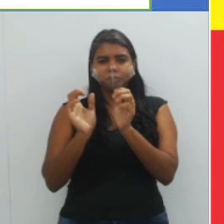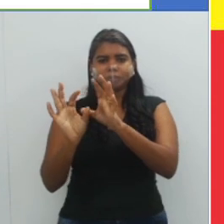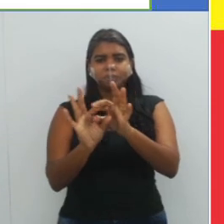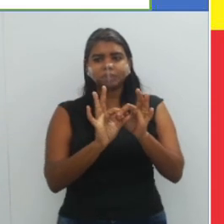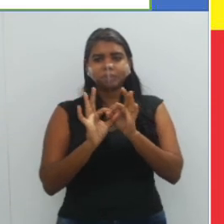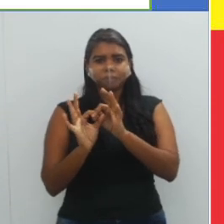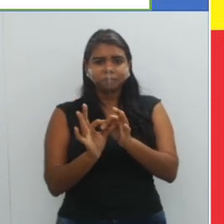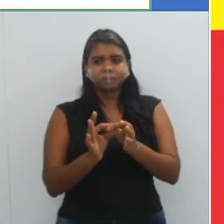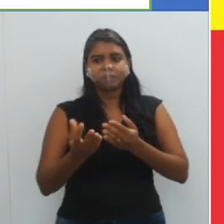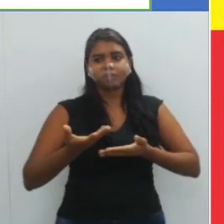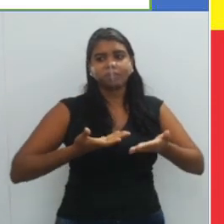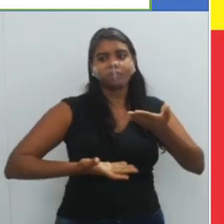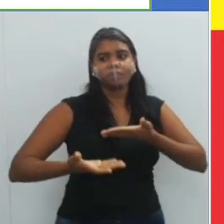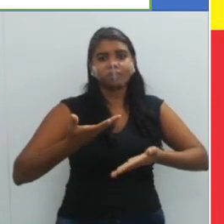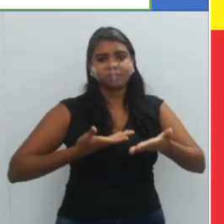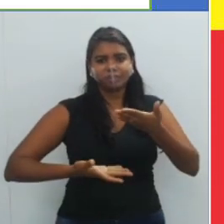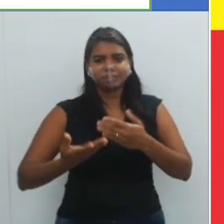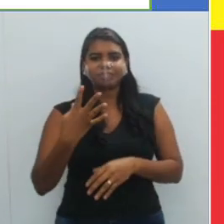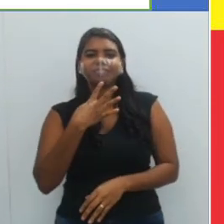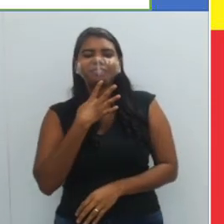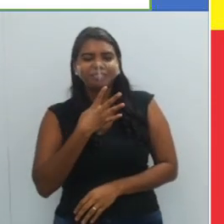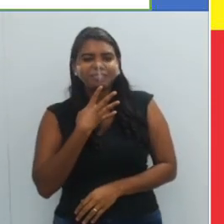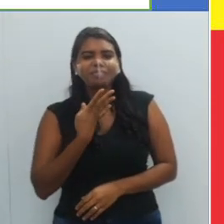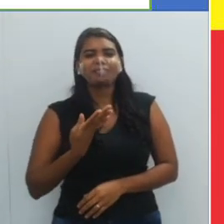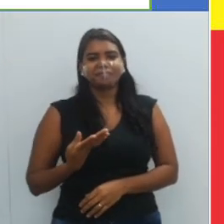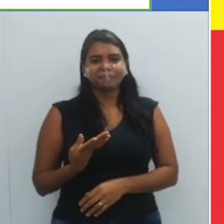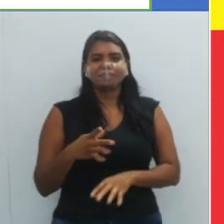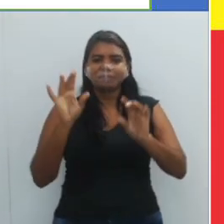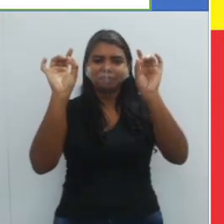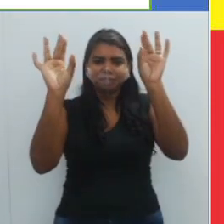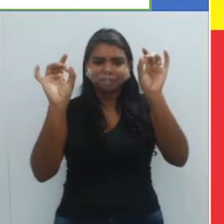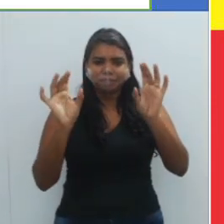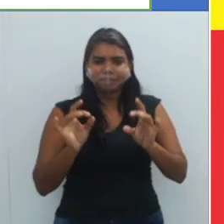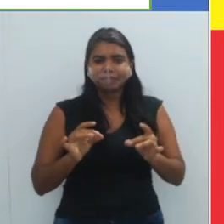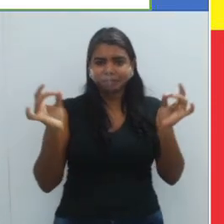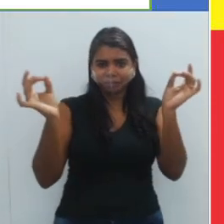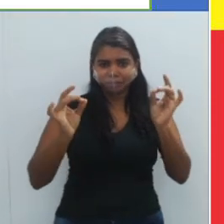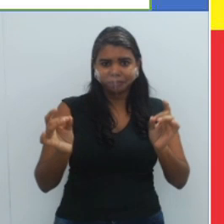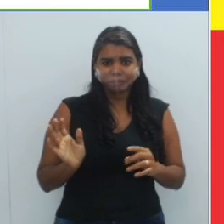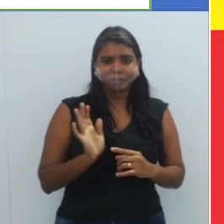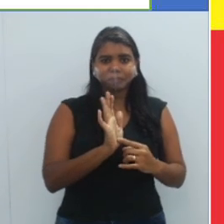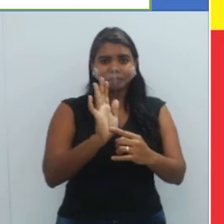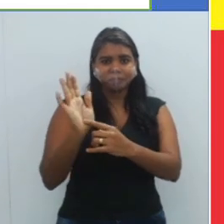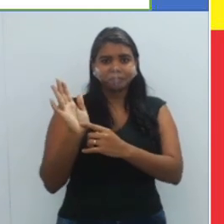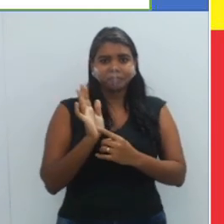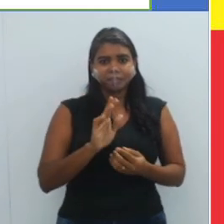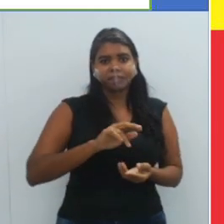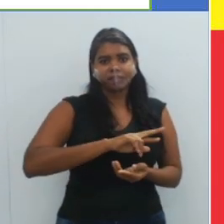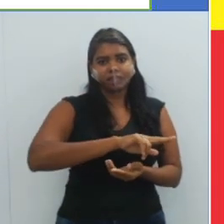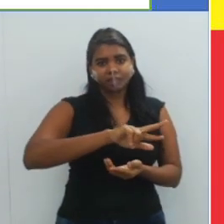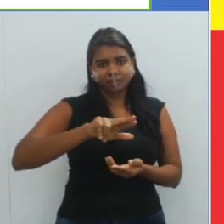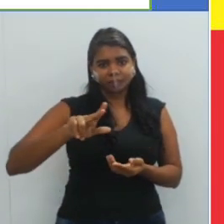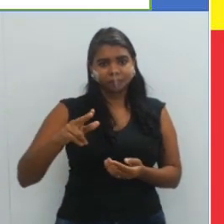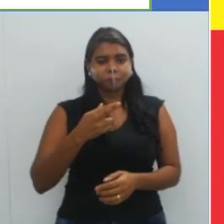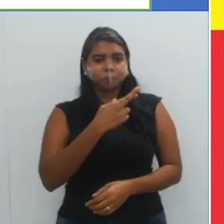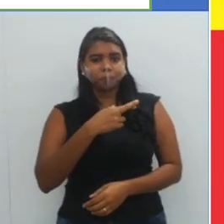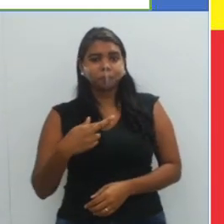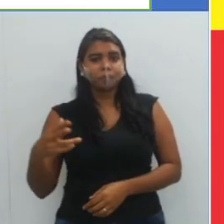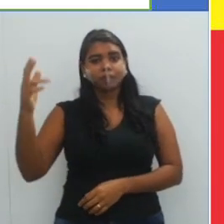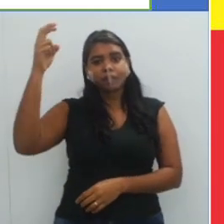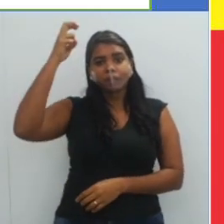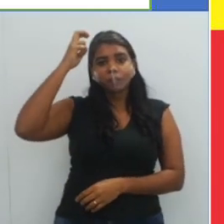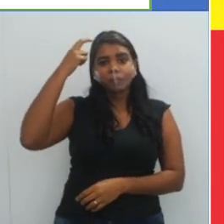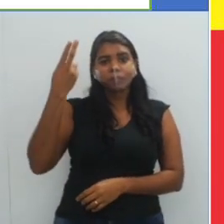a socialização dos conhecimentos específicos relativos às diversas tradições e